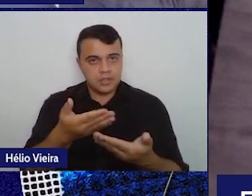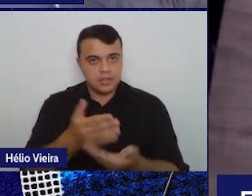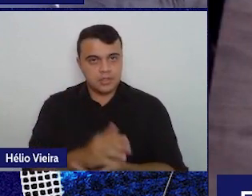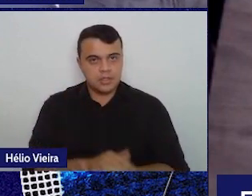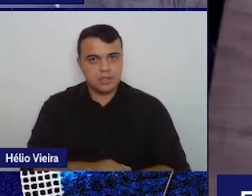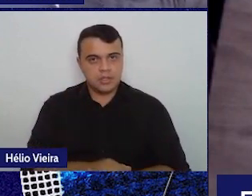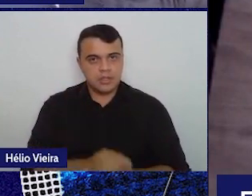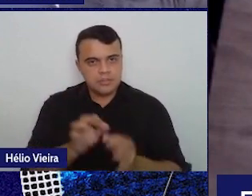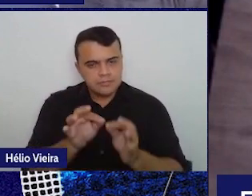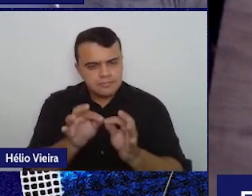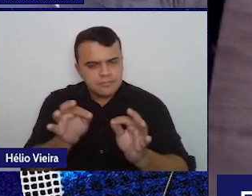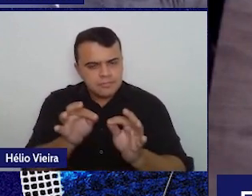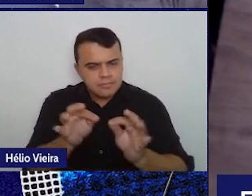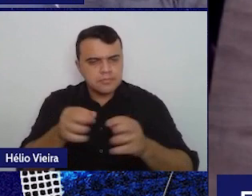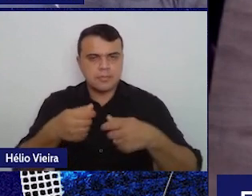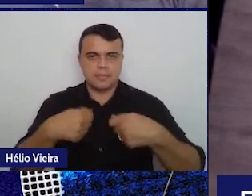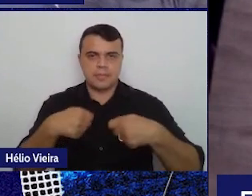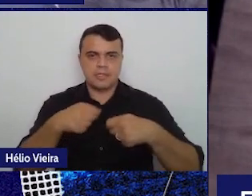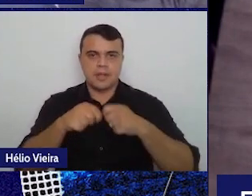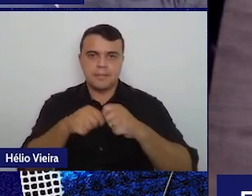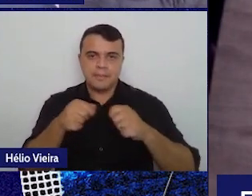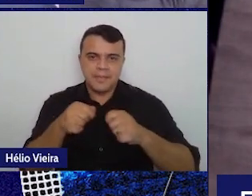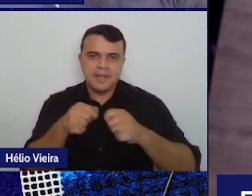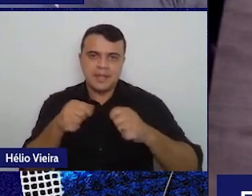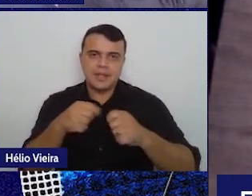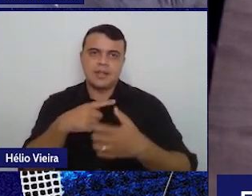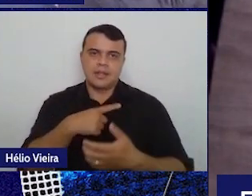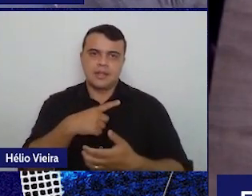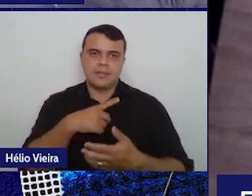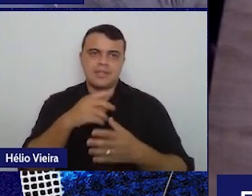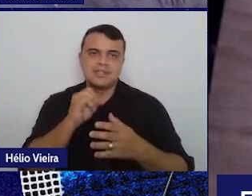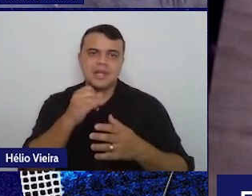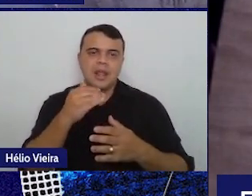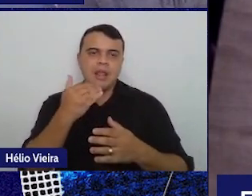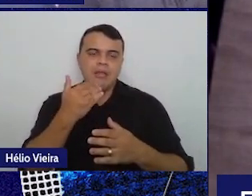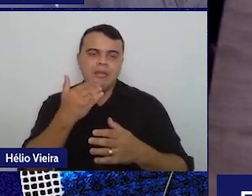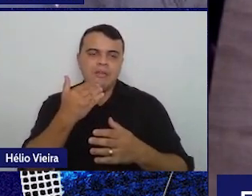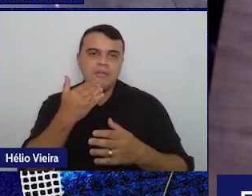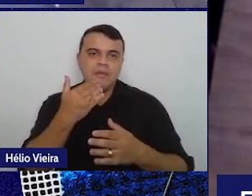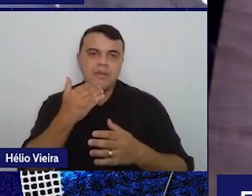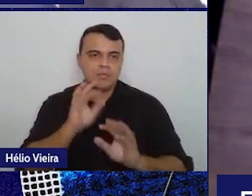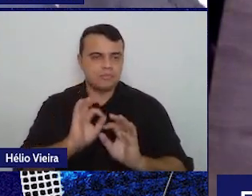uma apertada para o nó não correr o risco de soltar.